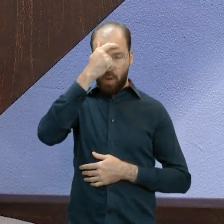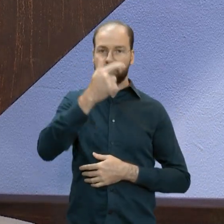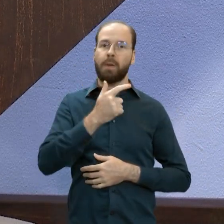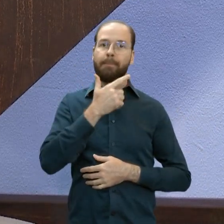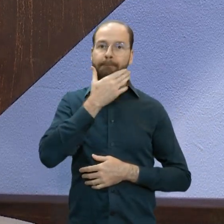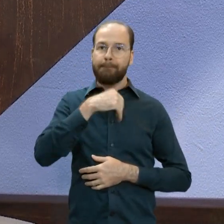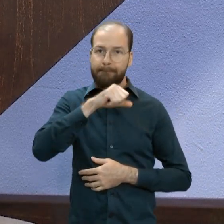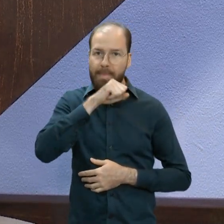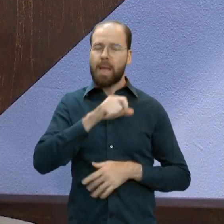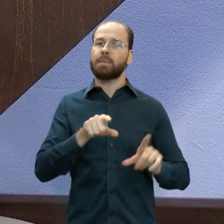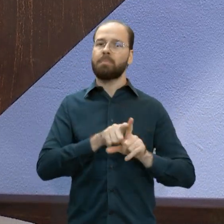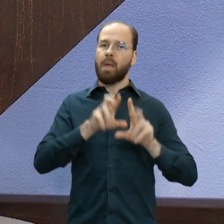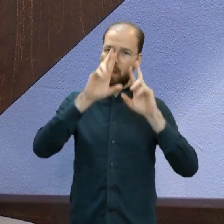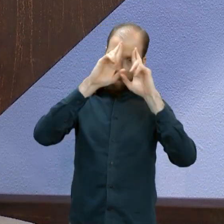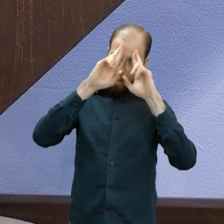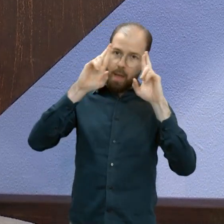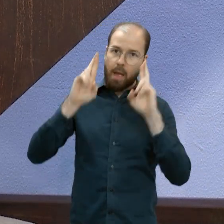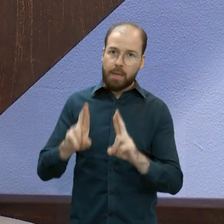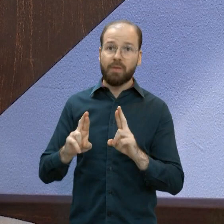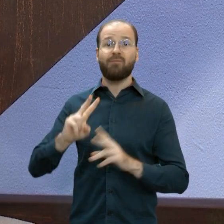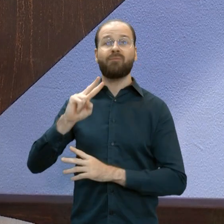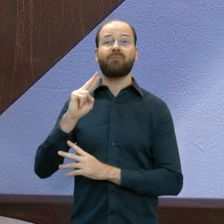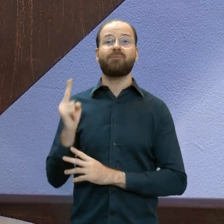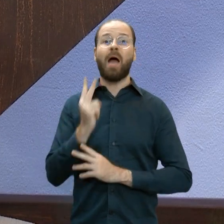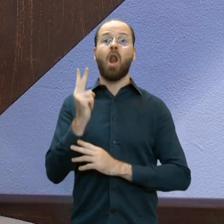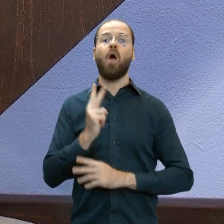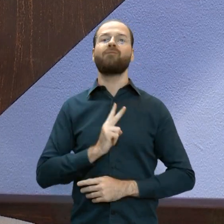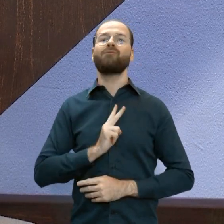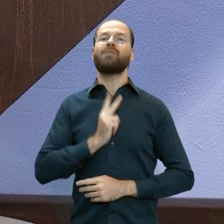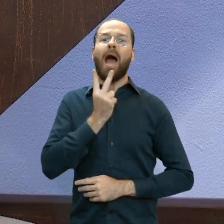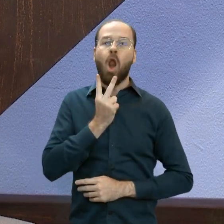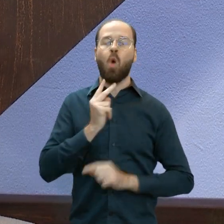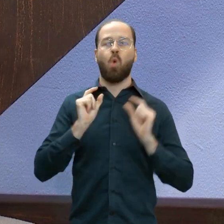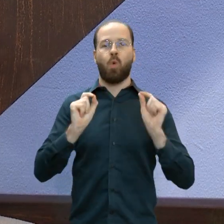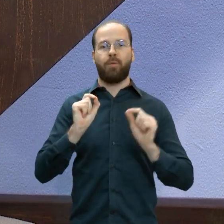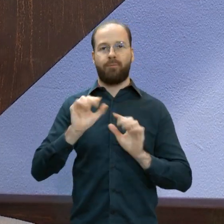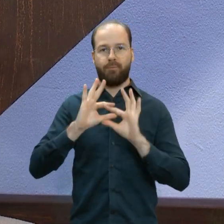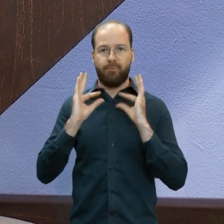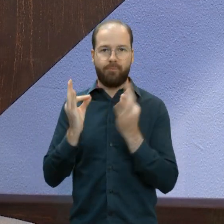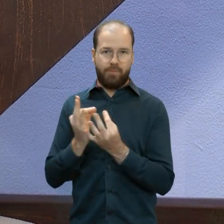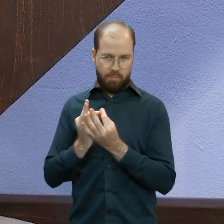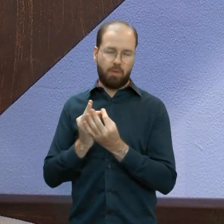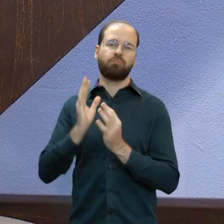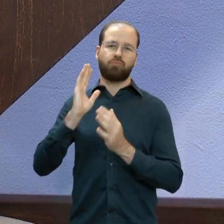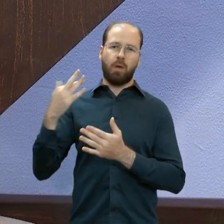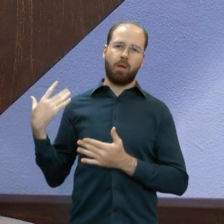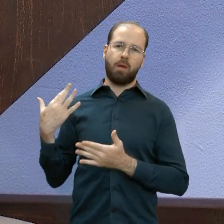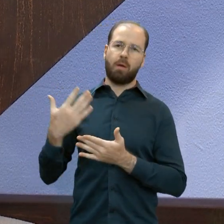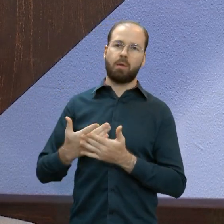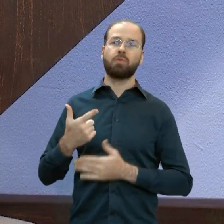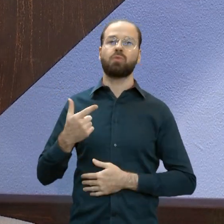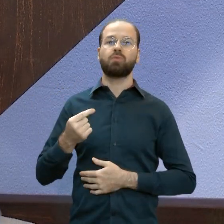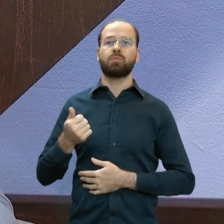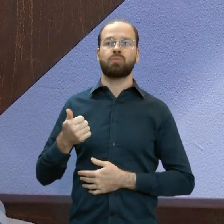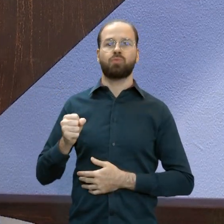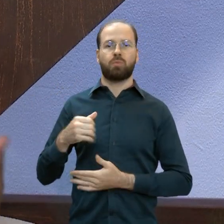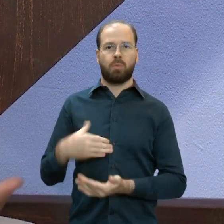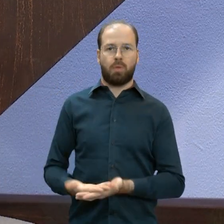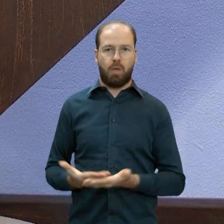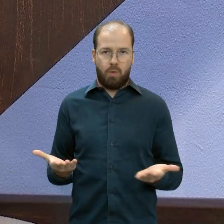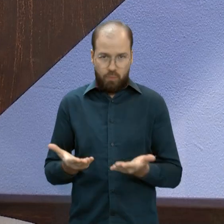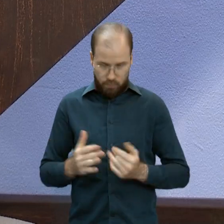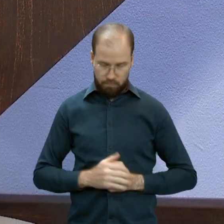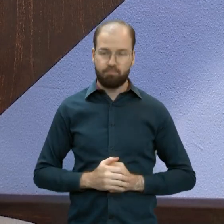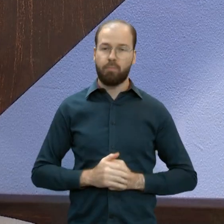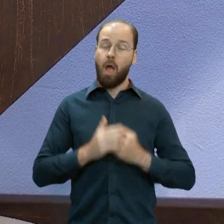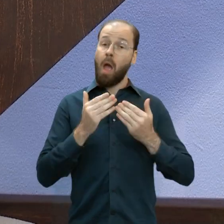né, o respeito, o valor da família, tem levado isso desde 2018, temos aberto isso e aí tem